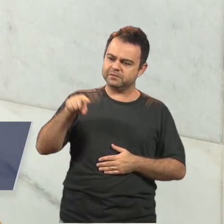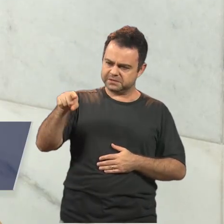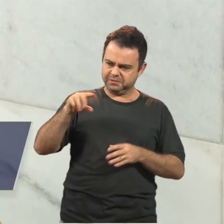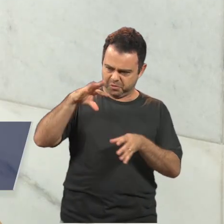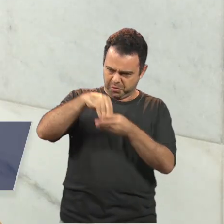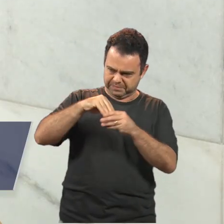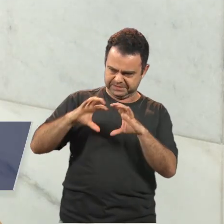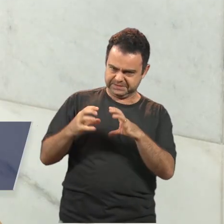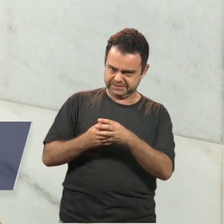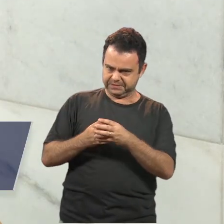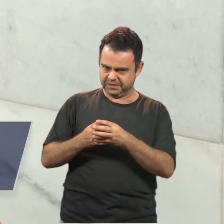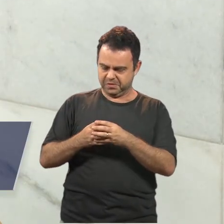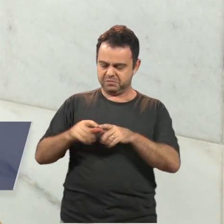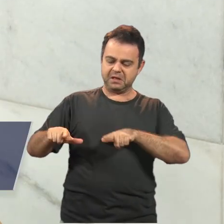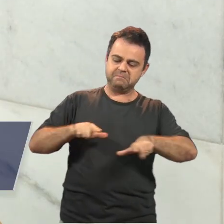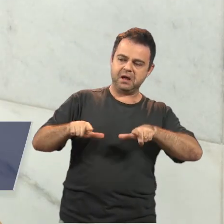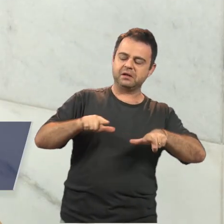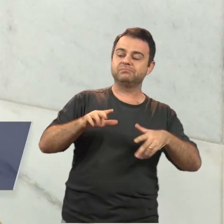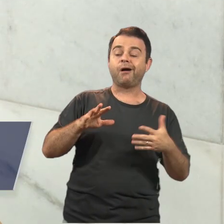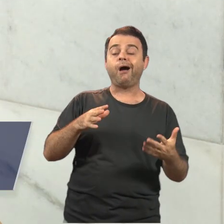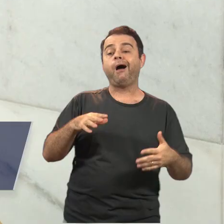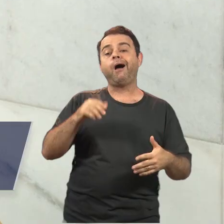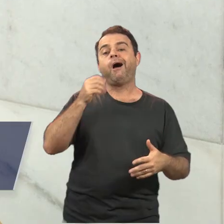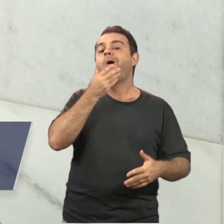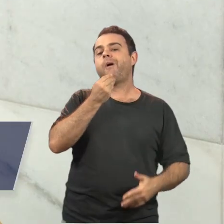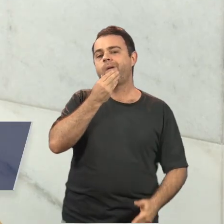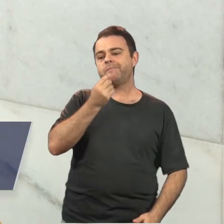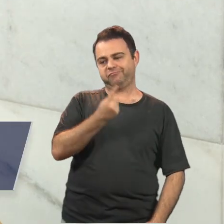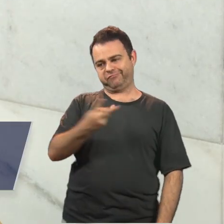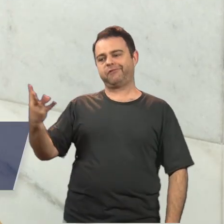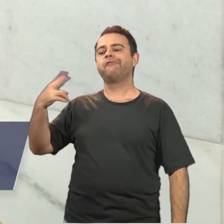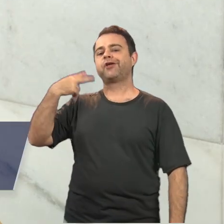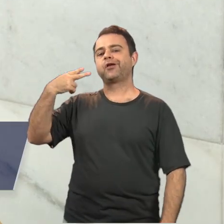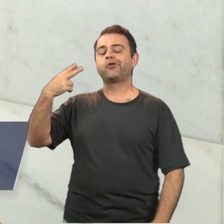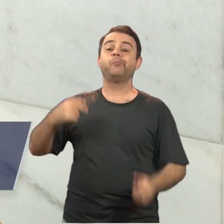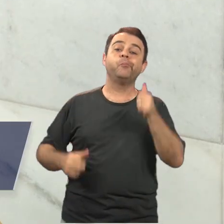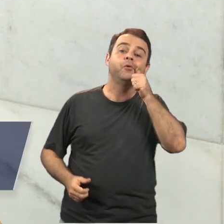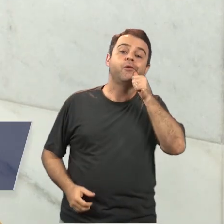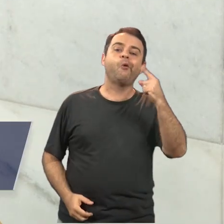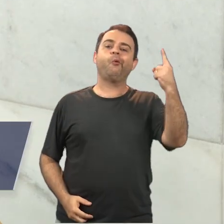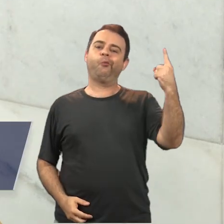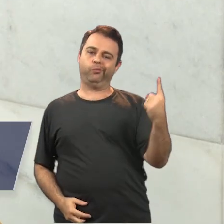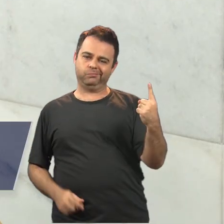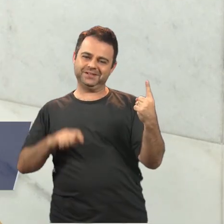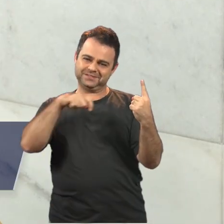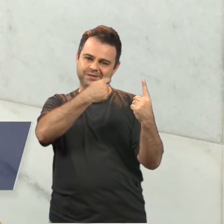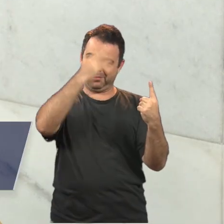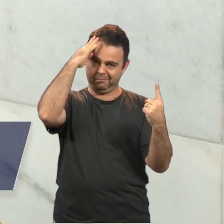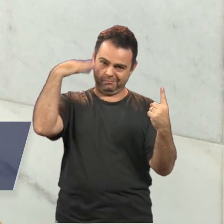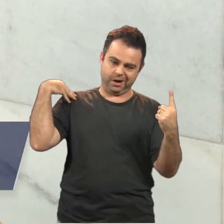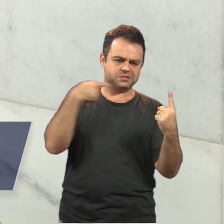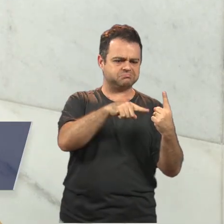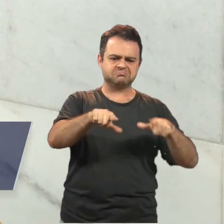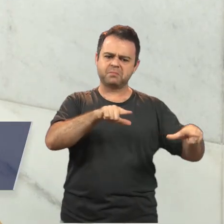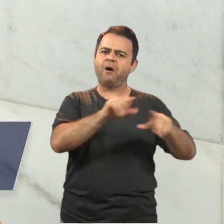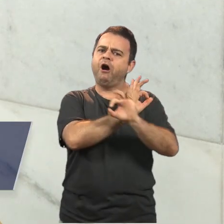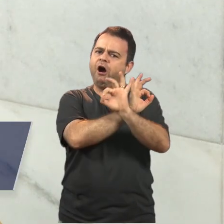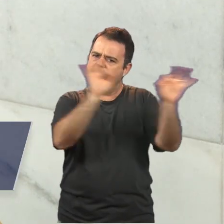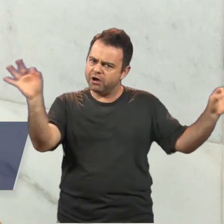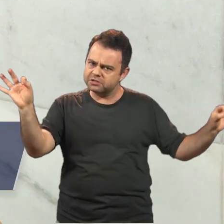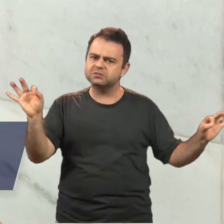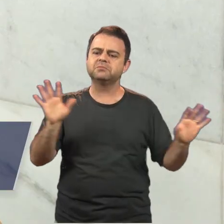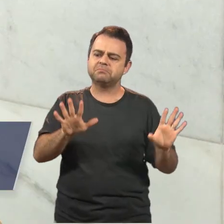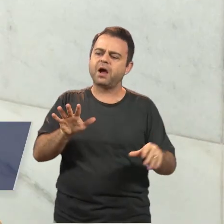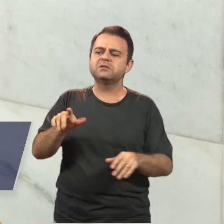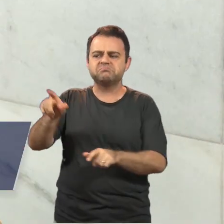comissão, numa Câmara que nós só temos uma vereadora mulher, que é a vereadora Márcia Caldas, faz um excelente trabalho também, mas que conta com o apoio de todos